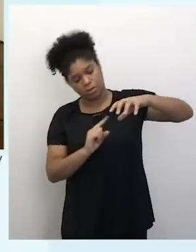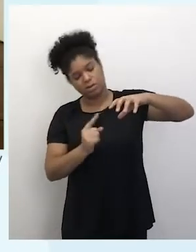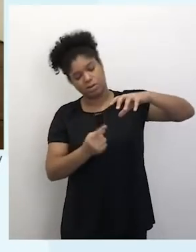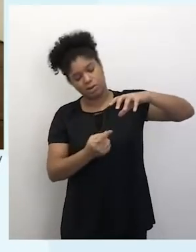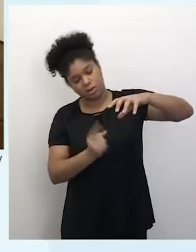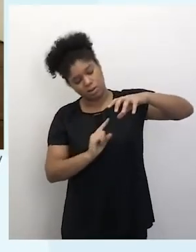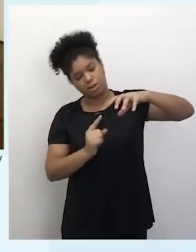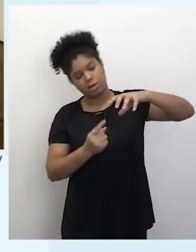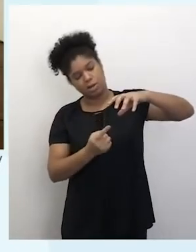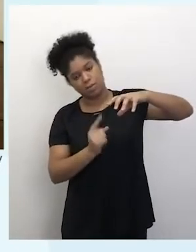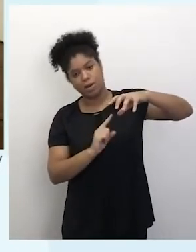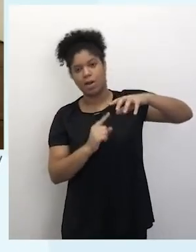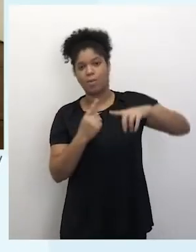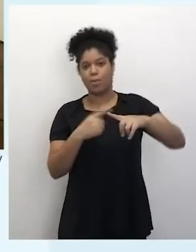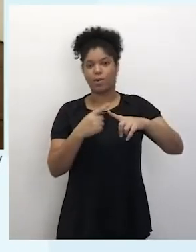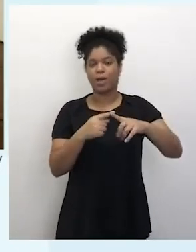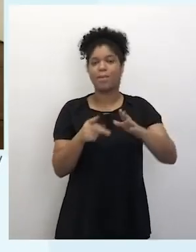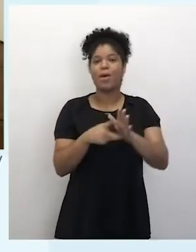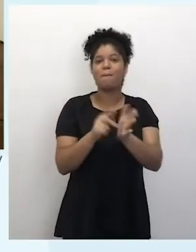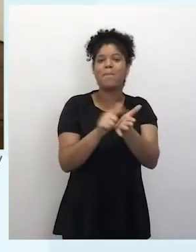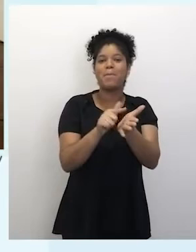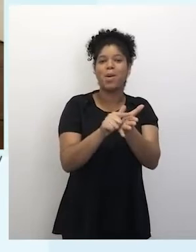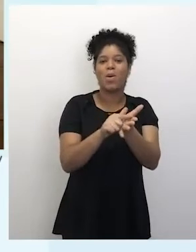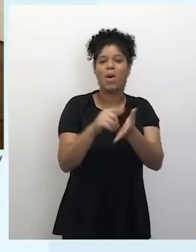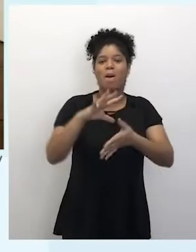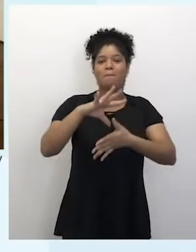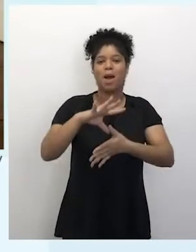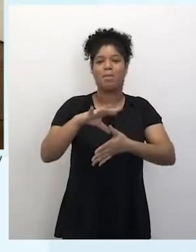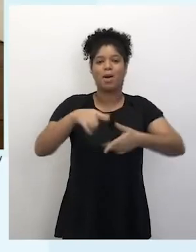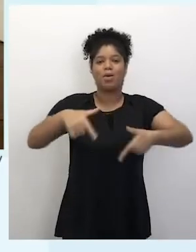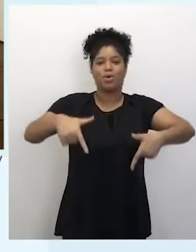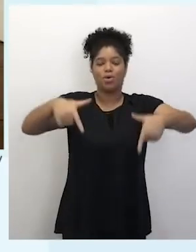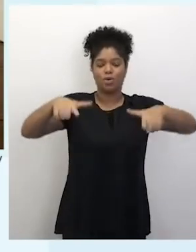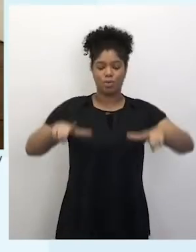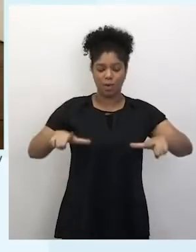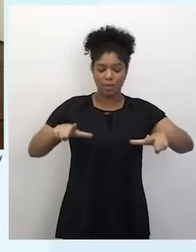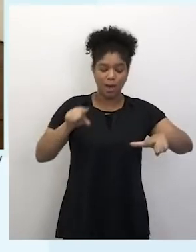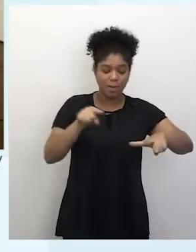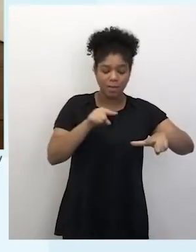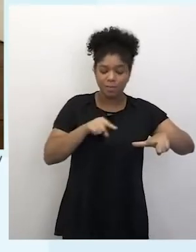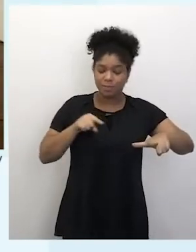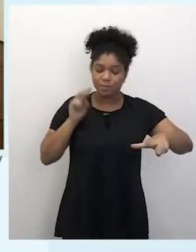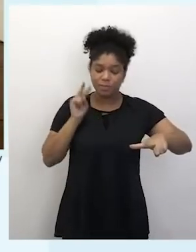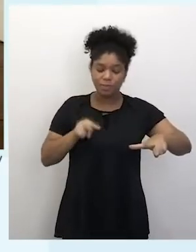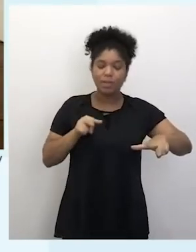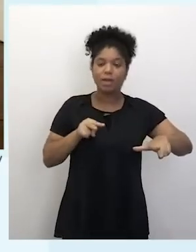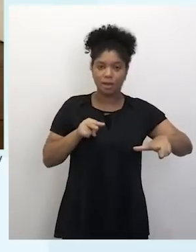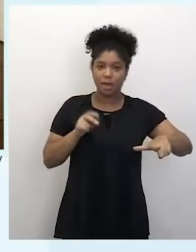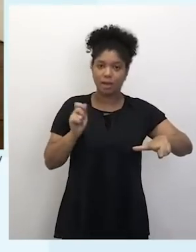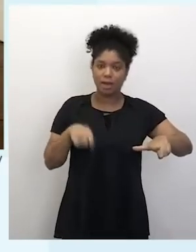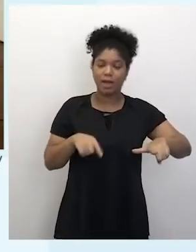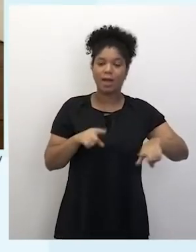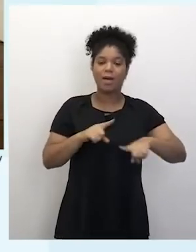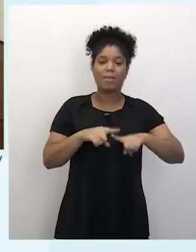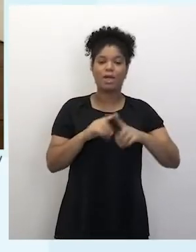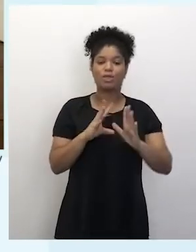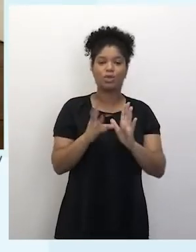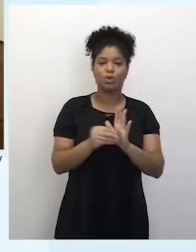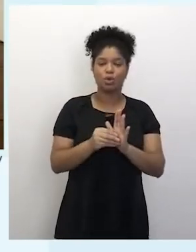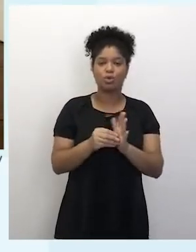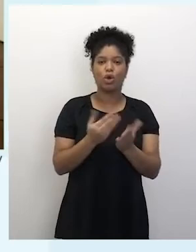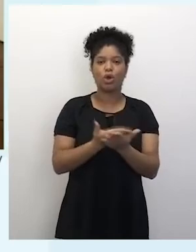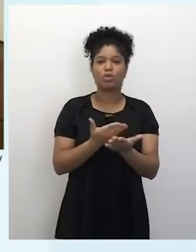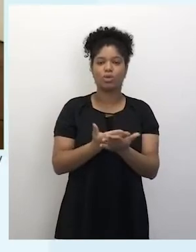diferentemente aí dos mapas, né, que a gente acaba vendo todos os continentes ao mesmo tempo. Não nos permite estudar todos os fenômenos